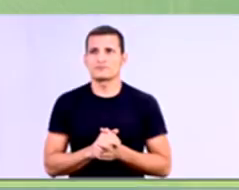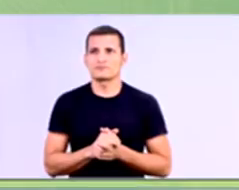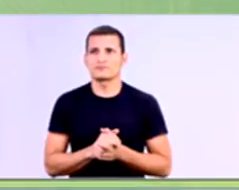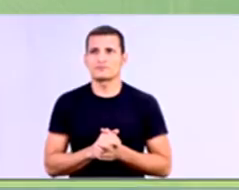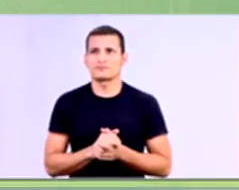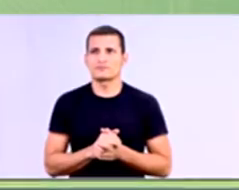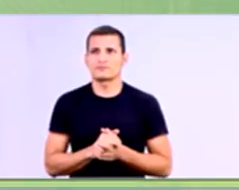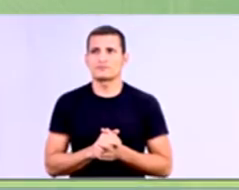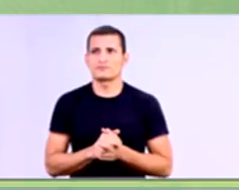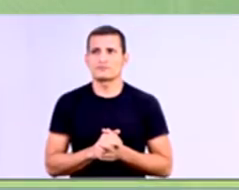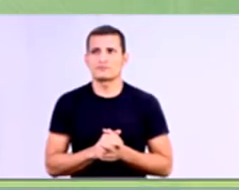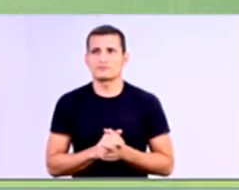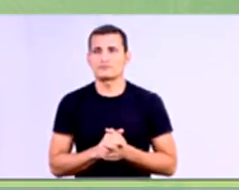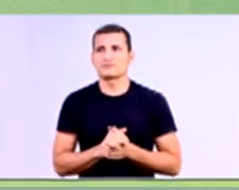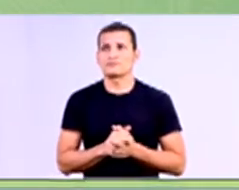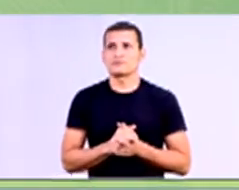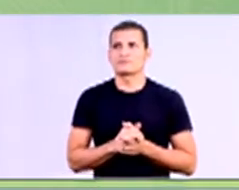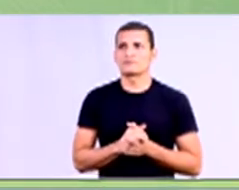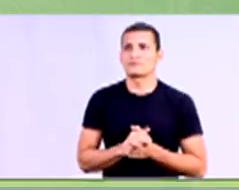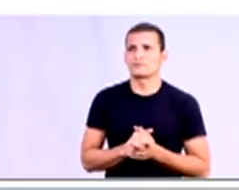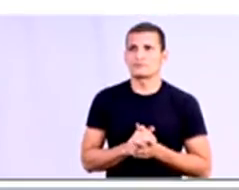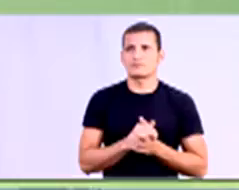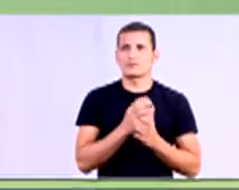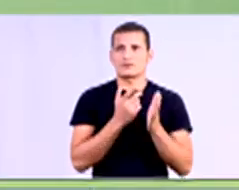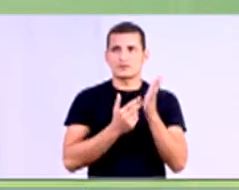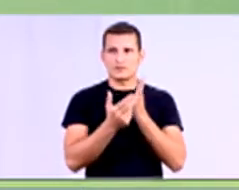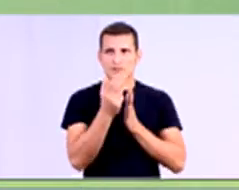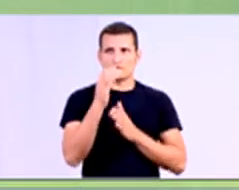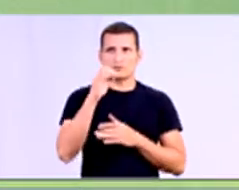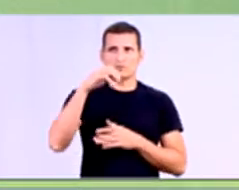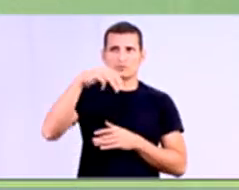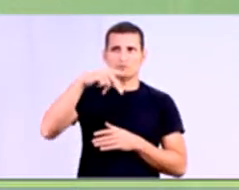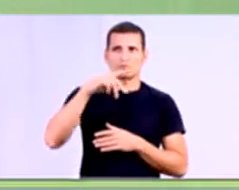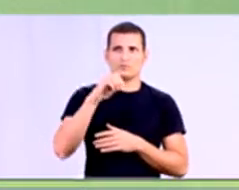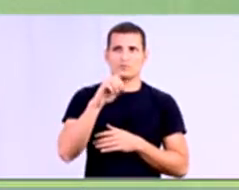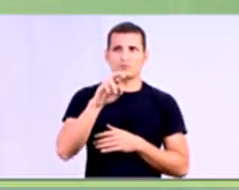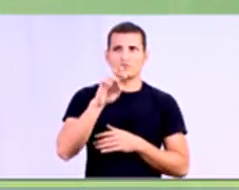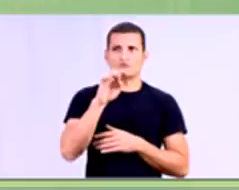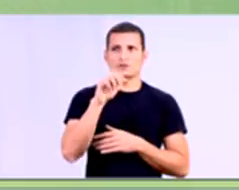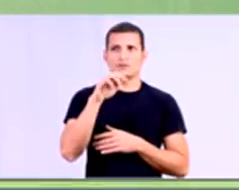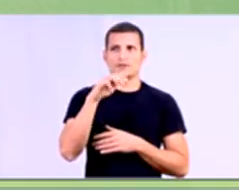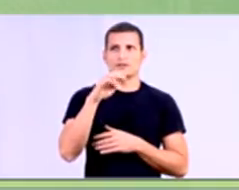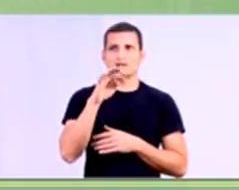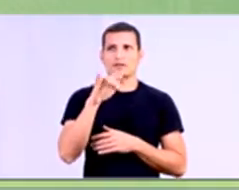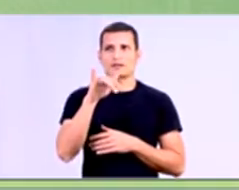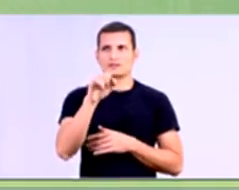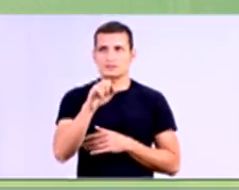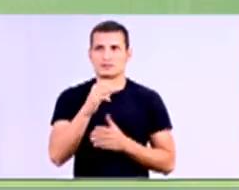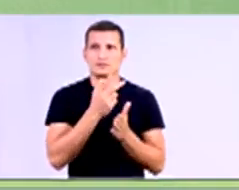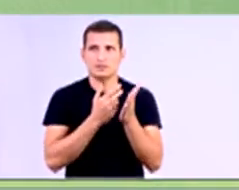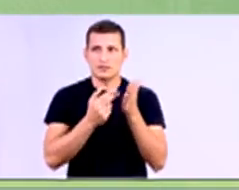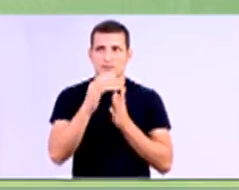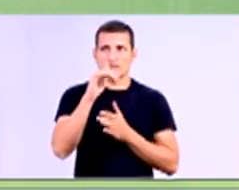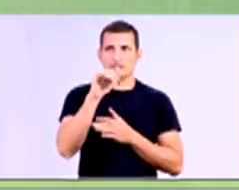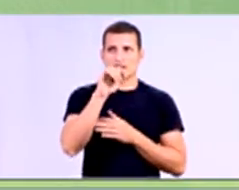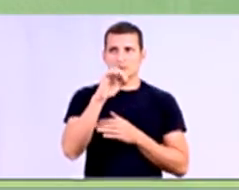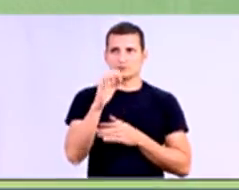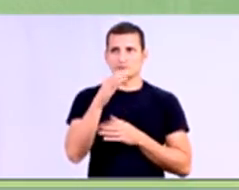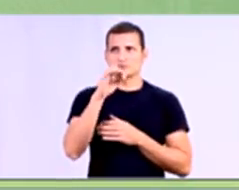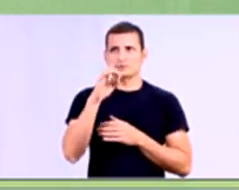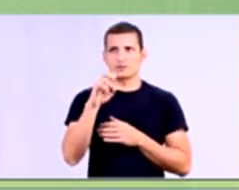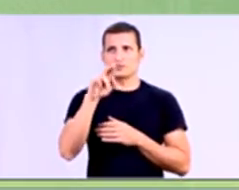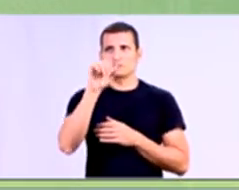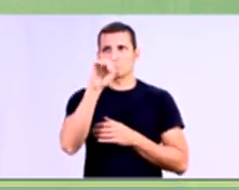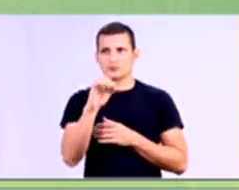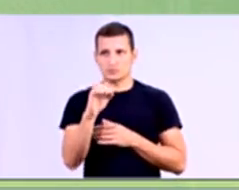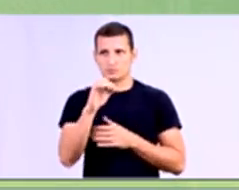diagrama. Assim, aqui a gente já entra nos diagramas comportamentais. Diagrama de caso de uso. O